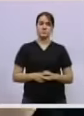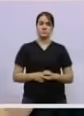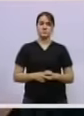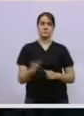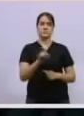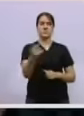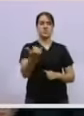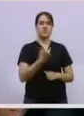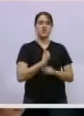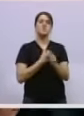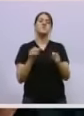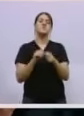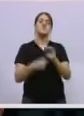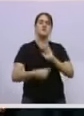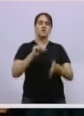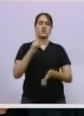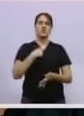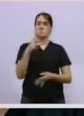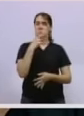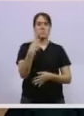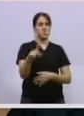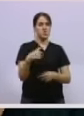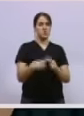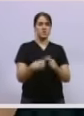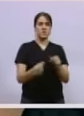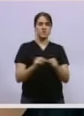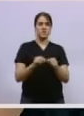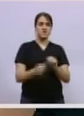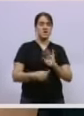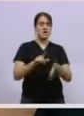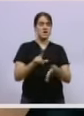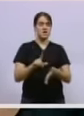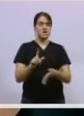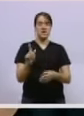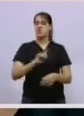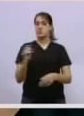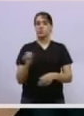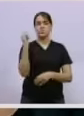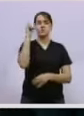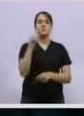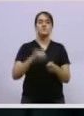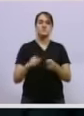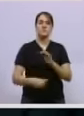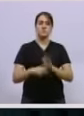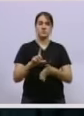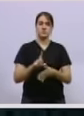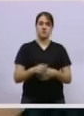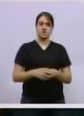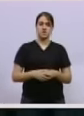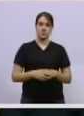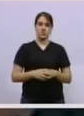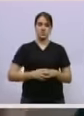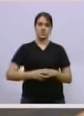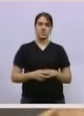você fazia antes, eu não vou te reconhecer por aquilo que você fazia, não me importa o que você fazia, me importa o que você